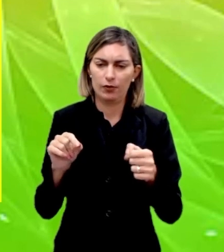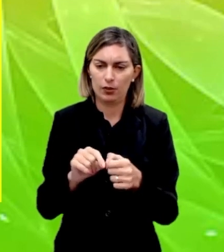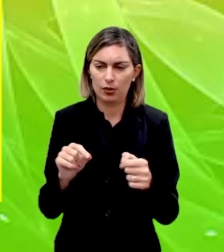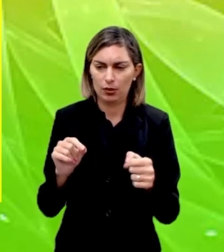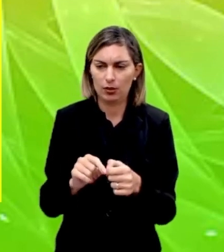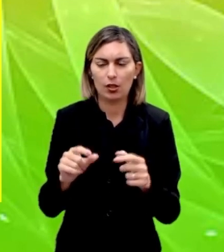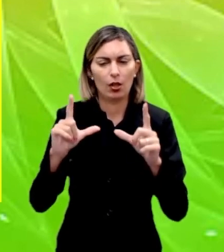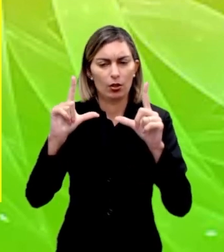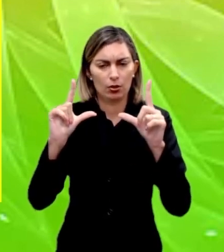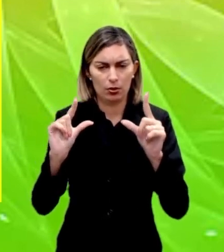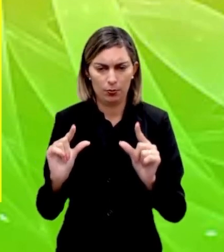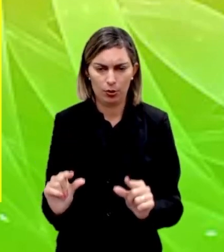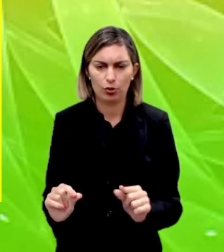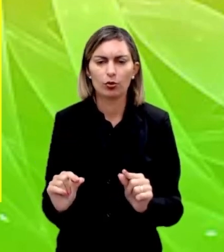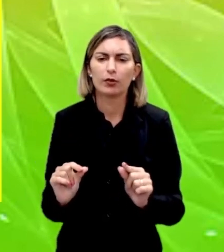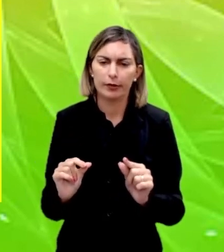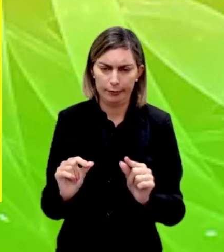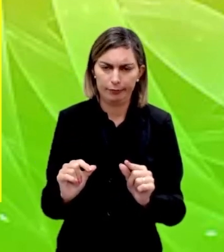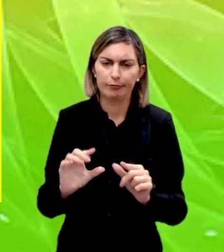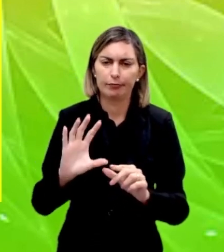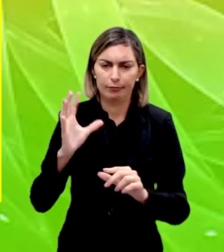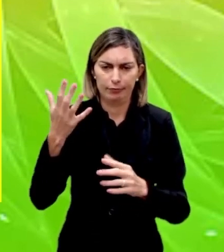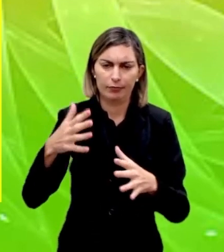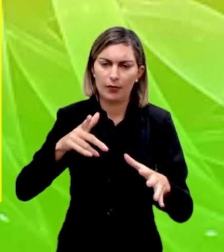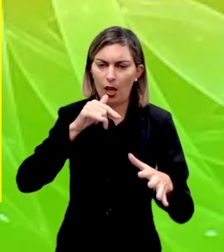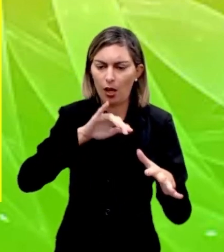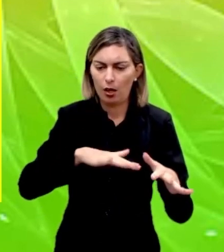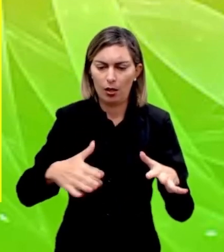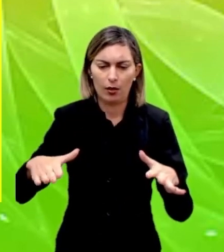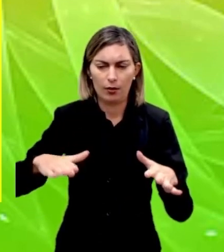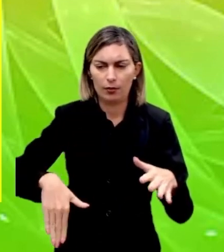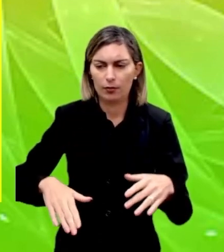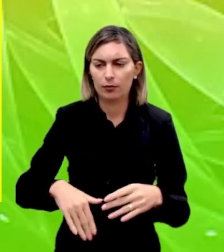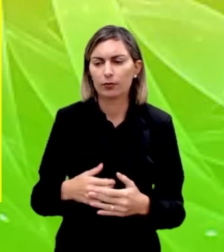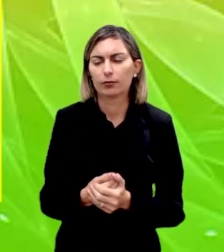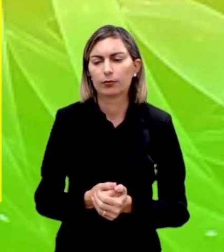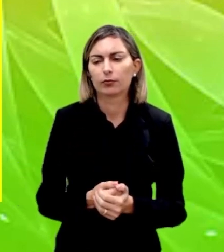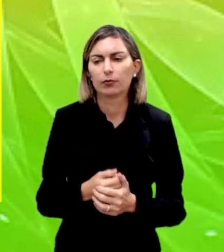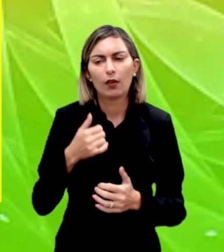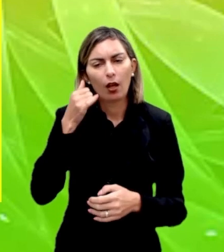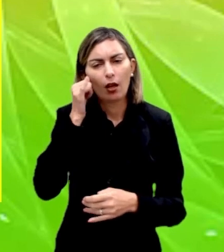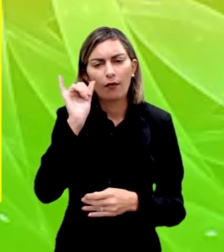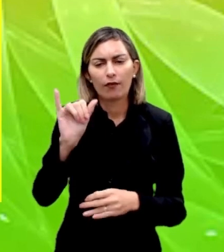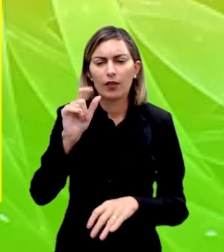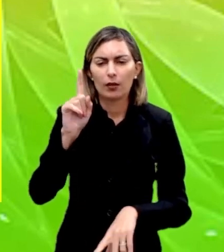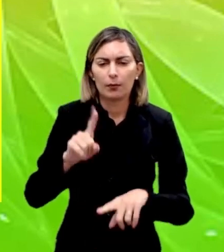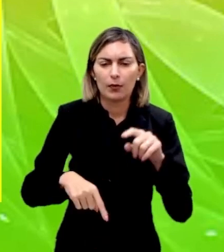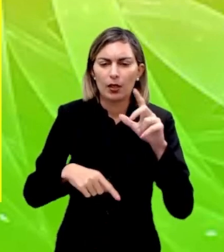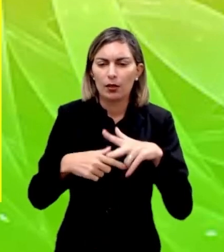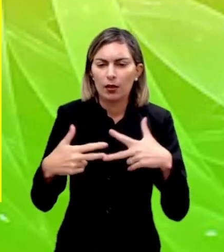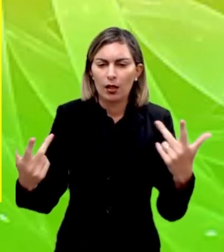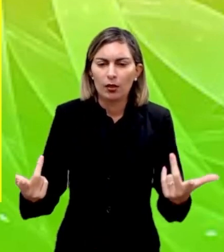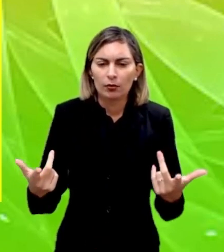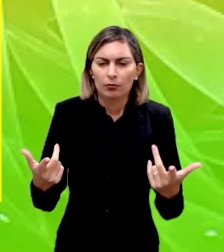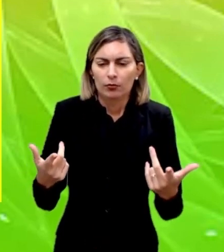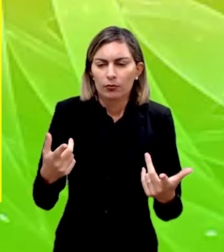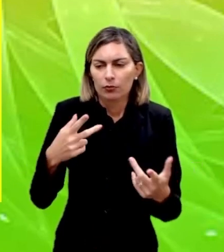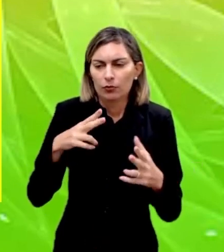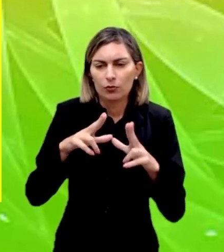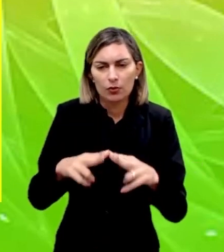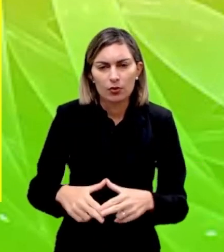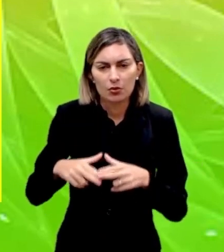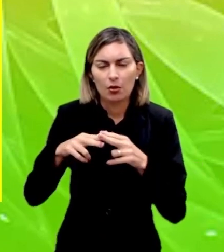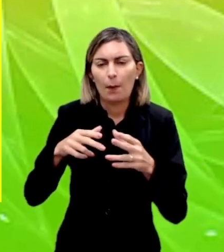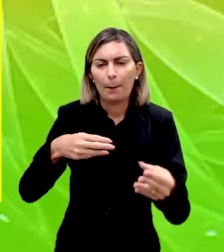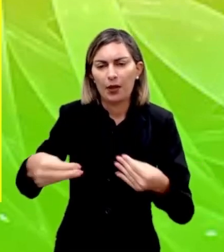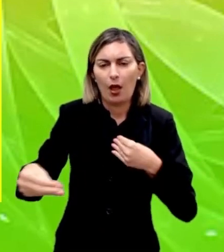para amenizar a situação dos oceanos. Evite materiais descartáveis de